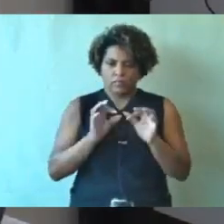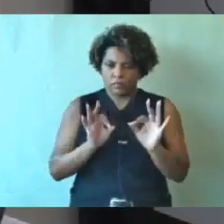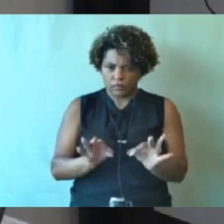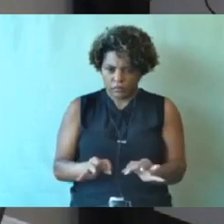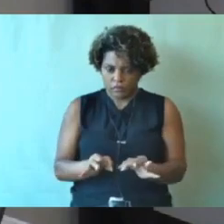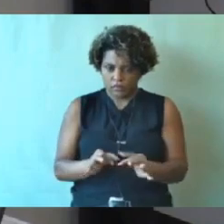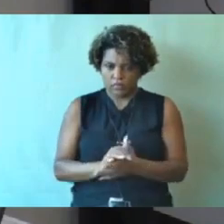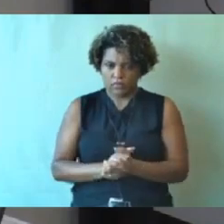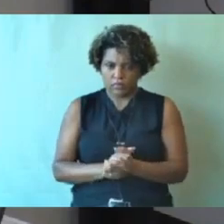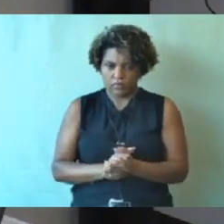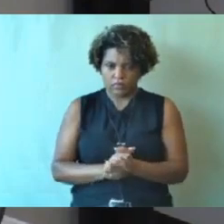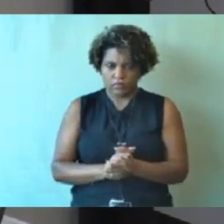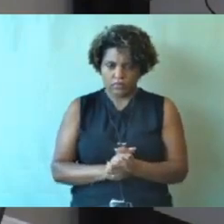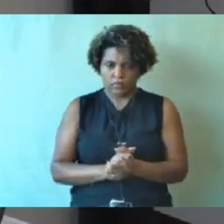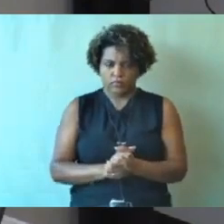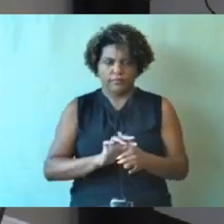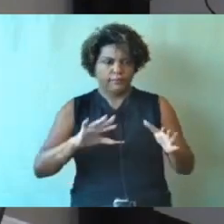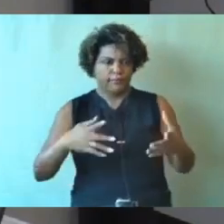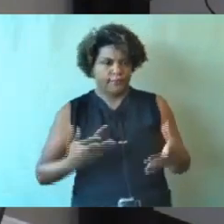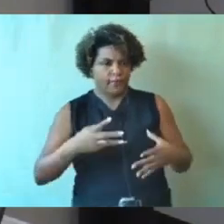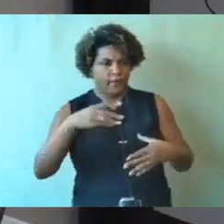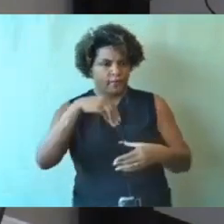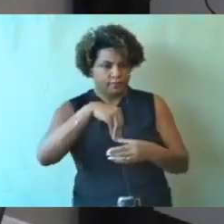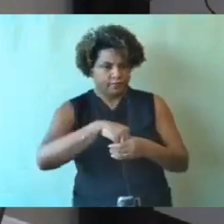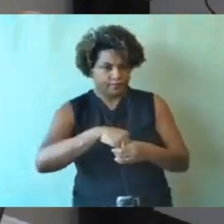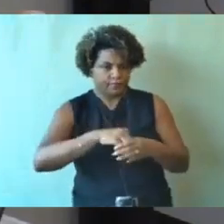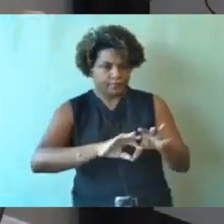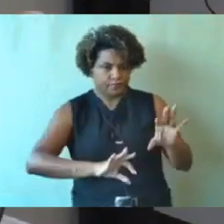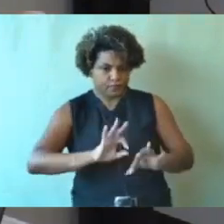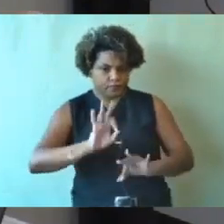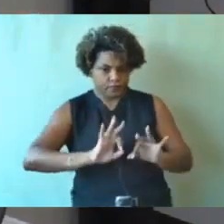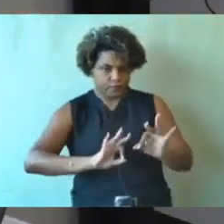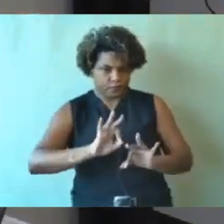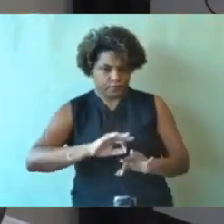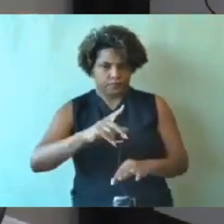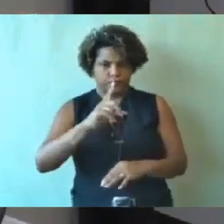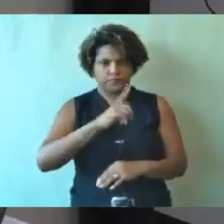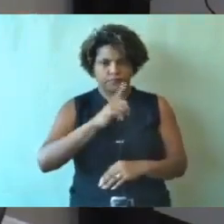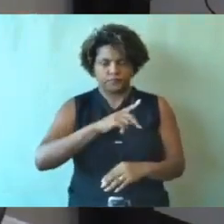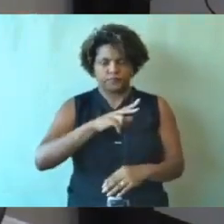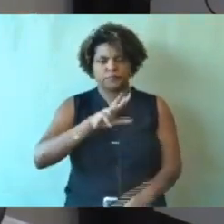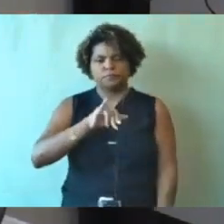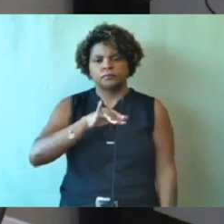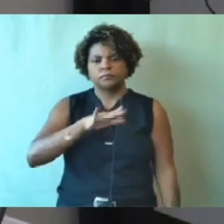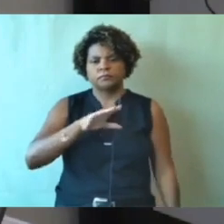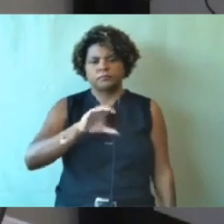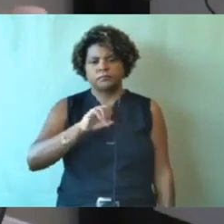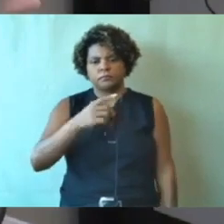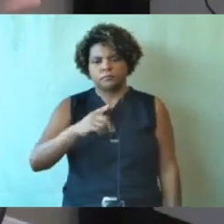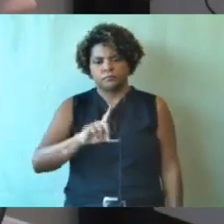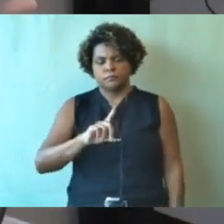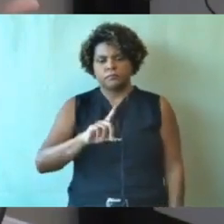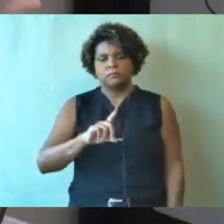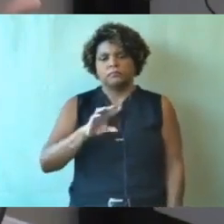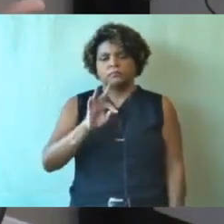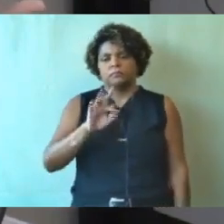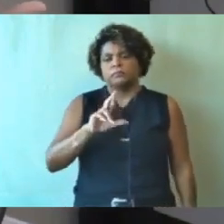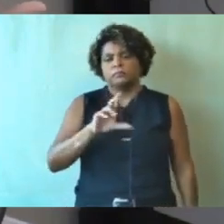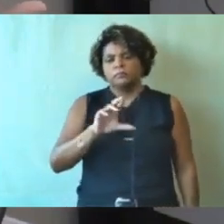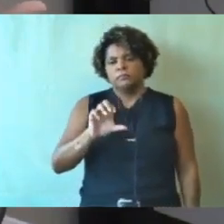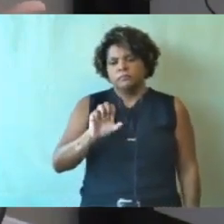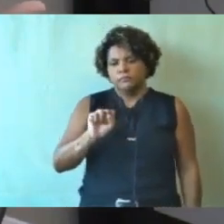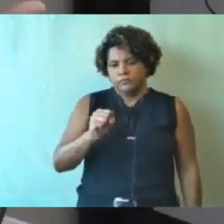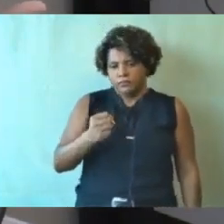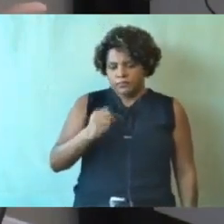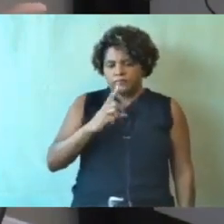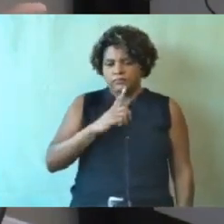No controle interno constava ainda a versão 2 do controle interno até a anuência na Transfácil, que recebia. E a versão 2